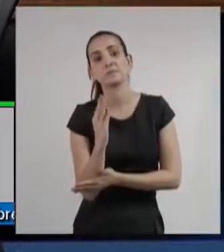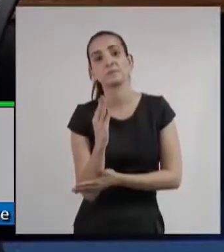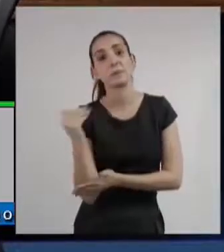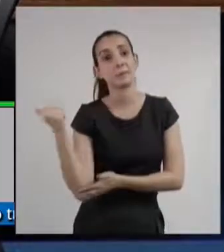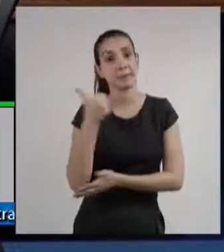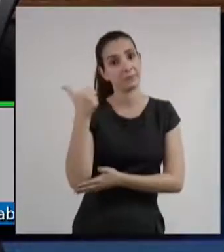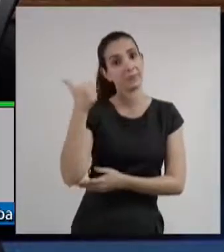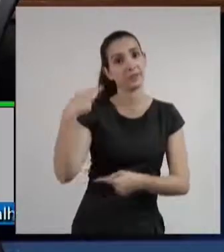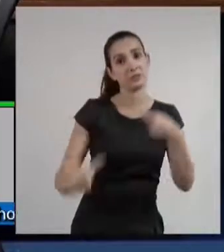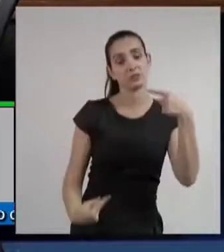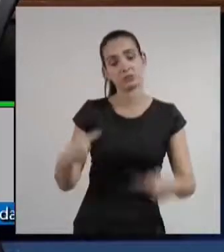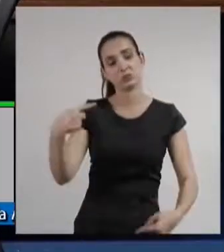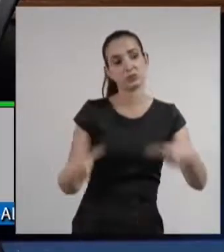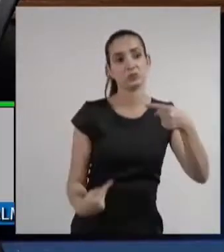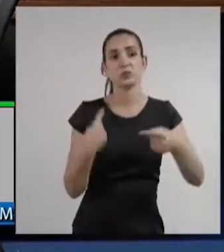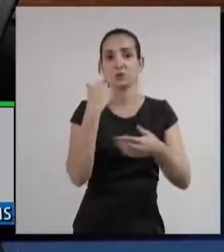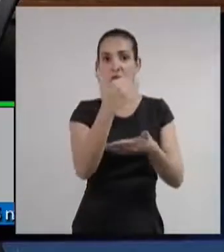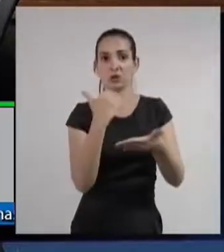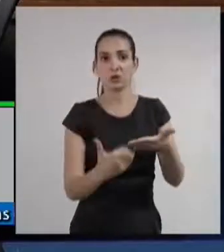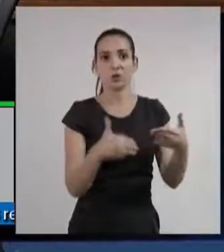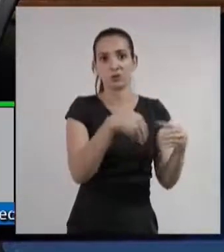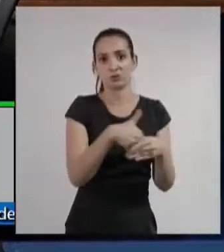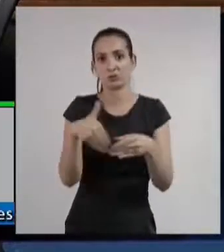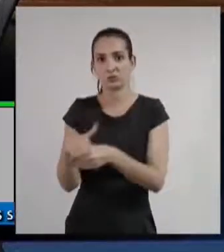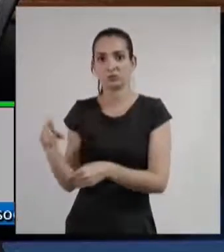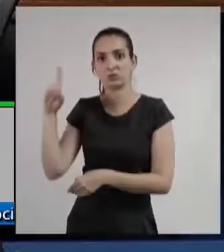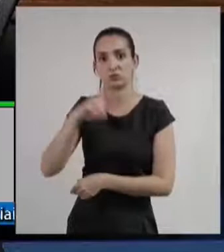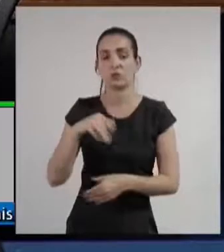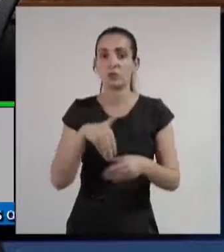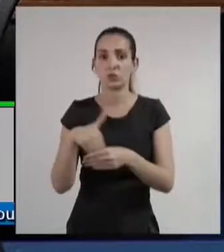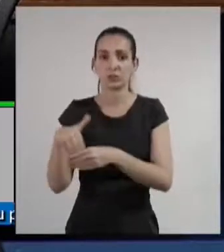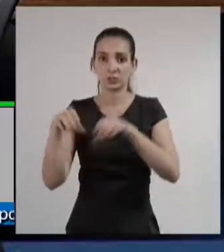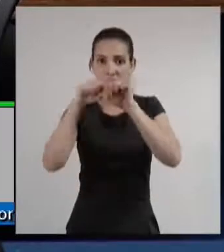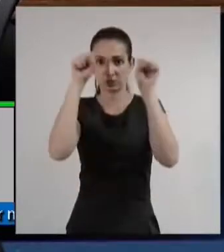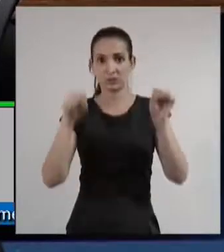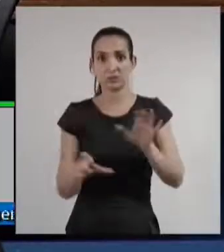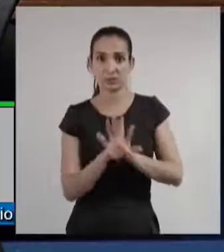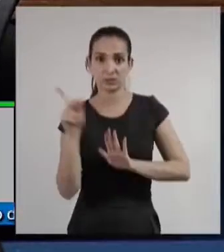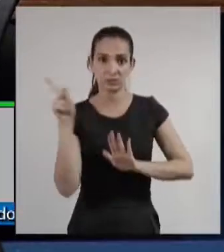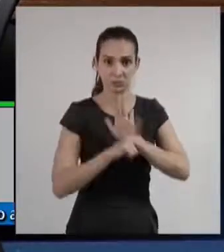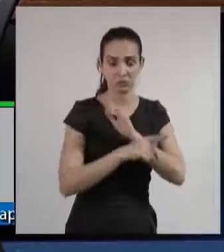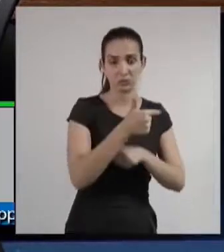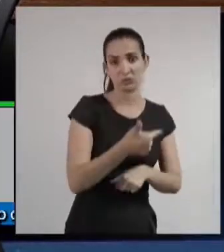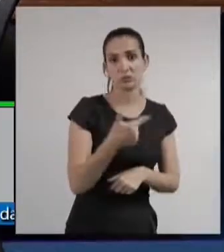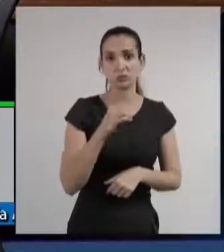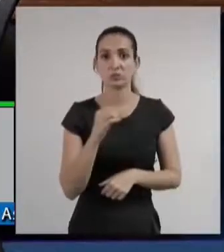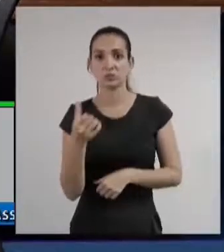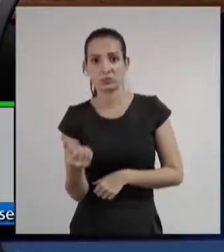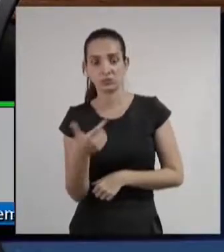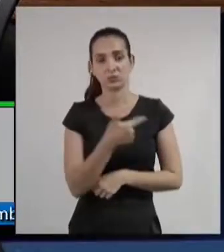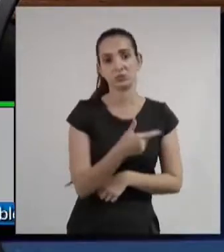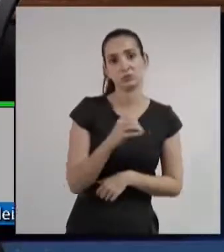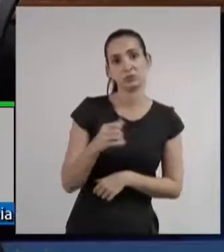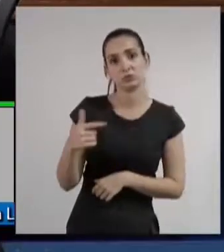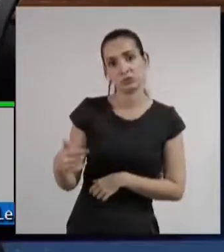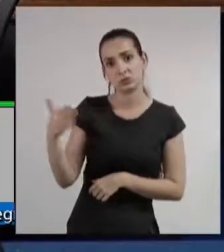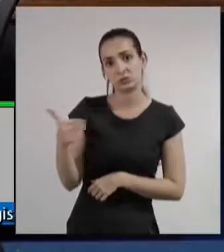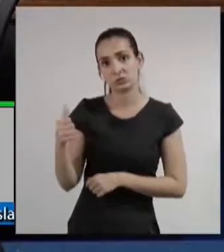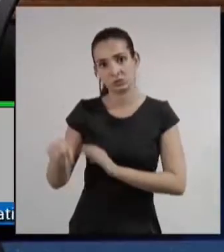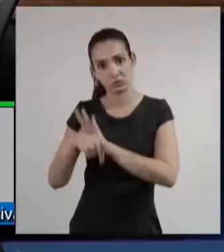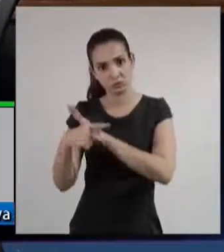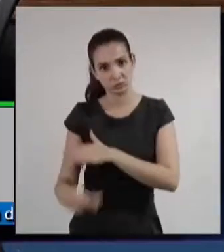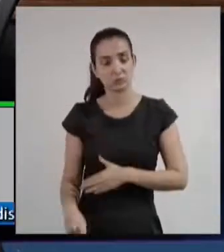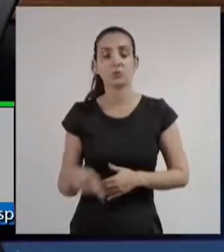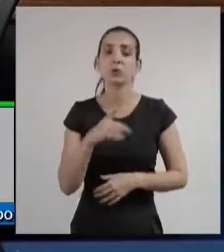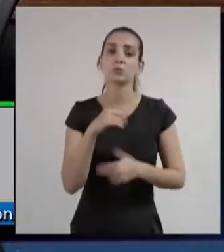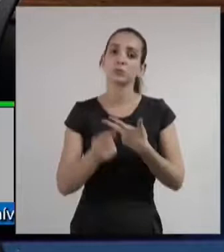em primeira discussão na ordem do dia e votação eletrônica os projetos de lei 206, 207, 2018, de